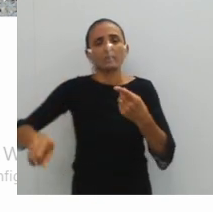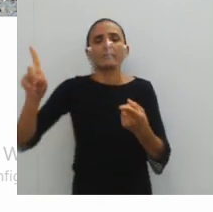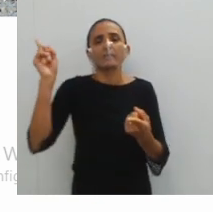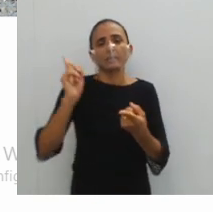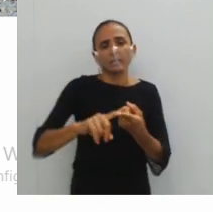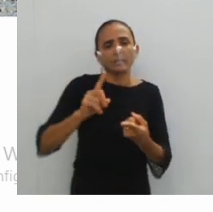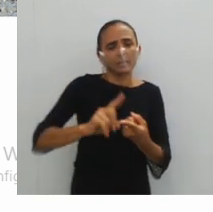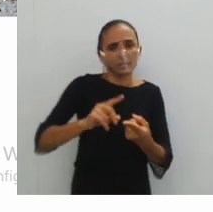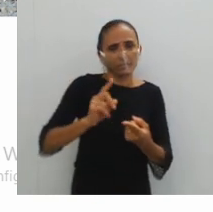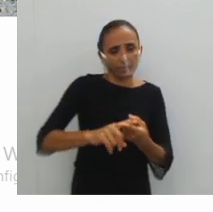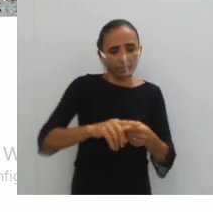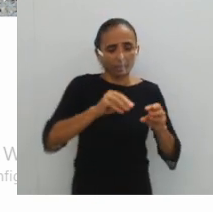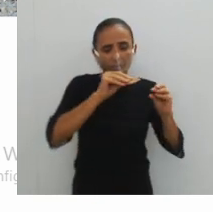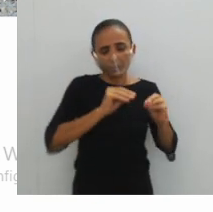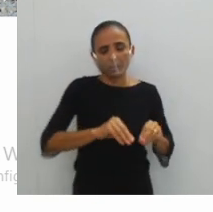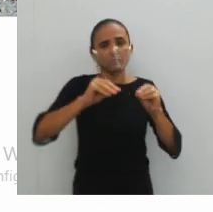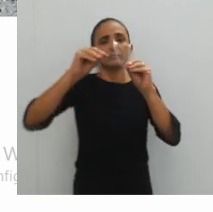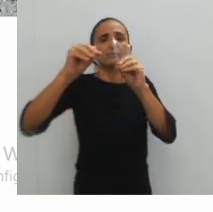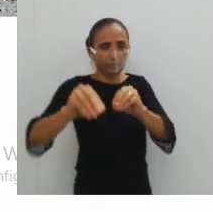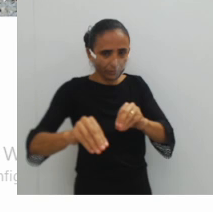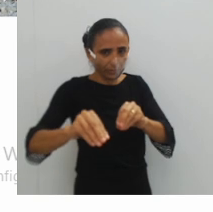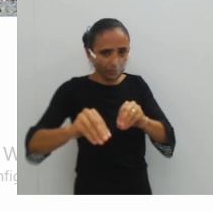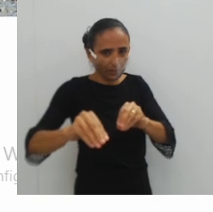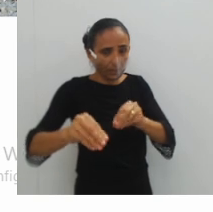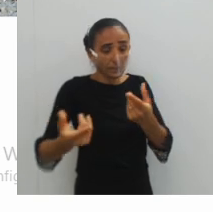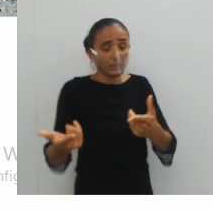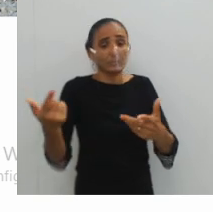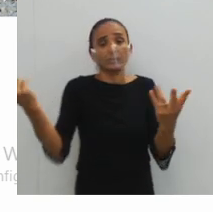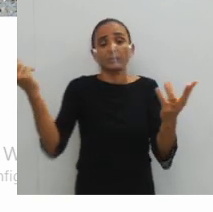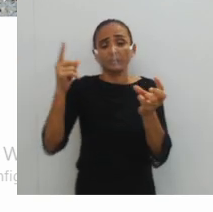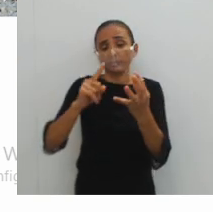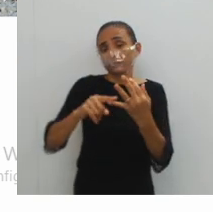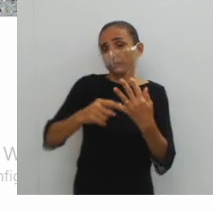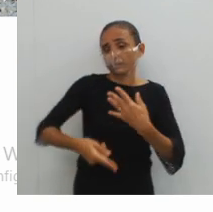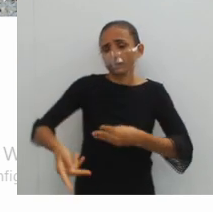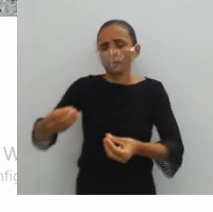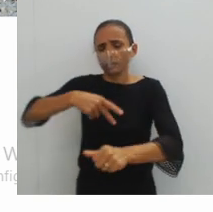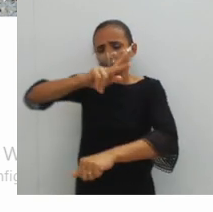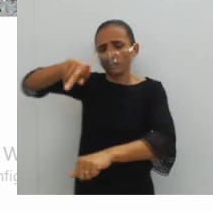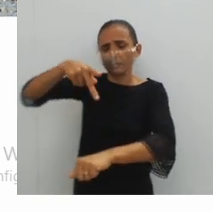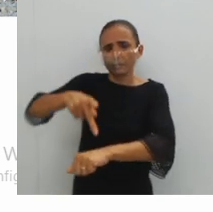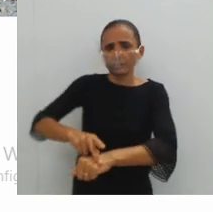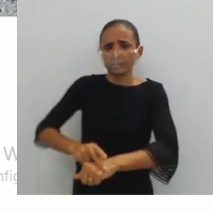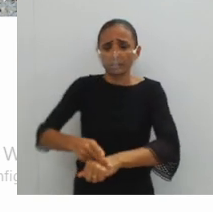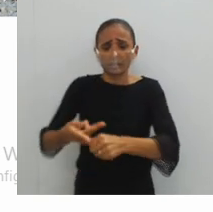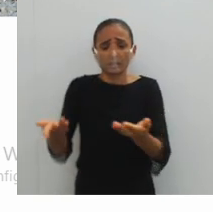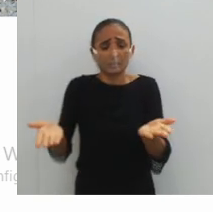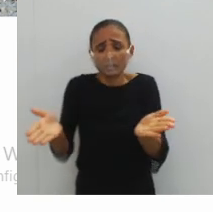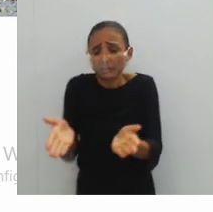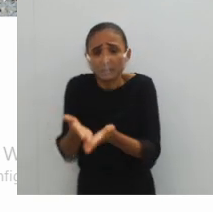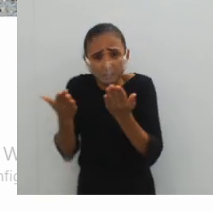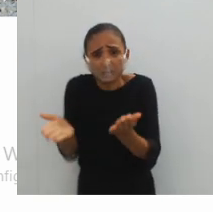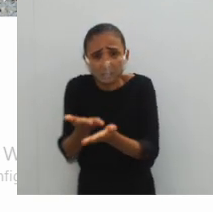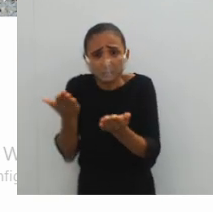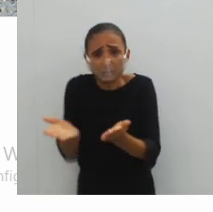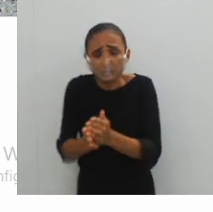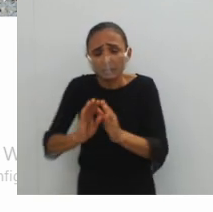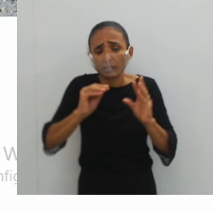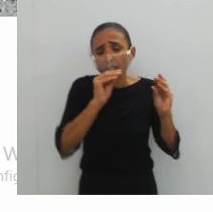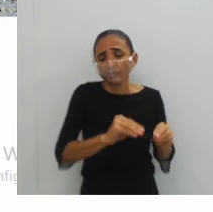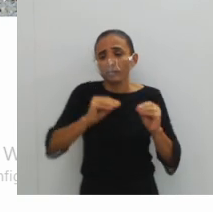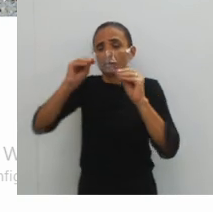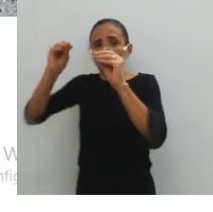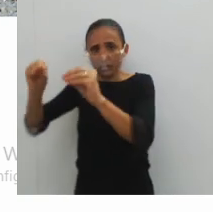questão migratória. As pessoas buscam países onde tem a pobreza muito grande para países